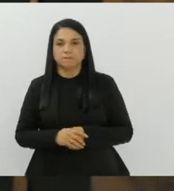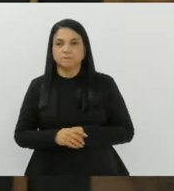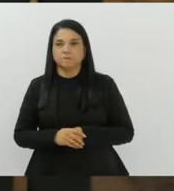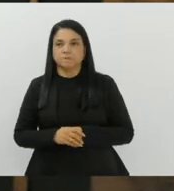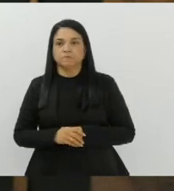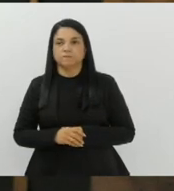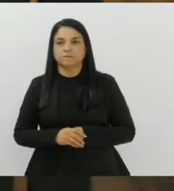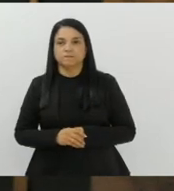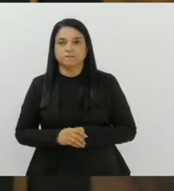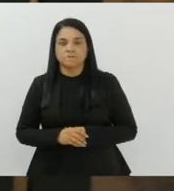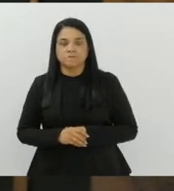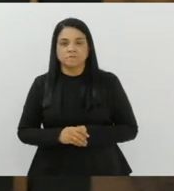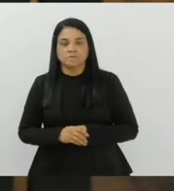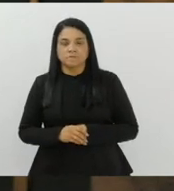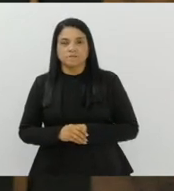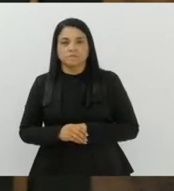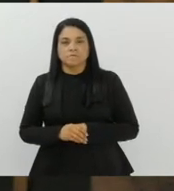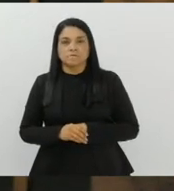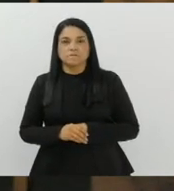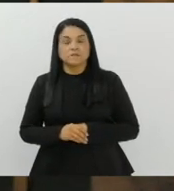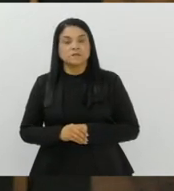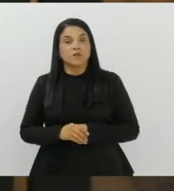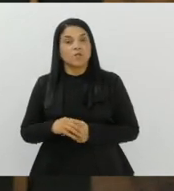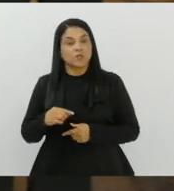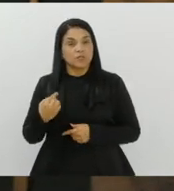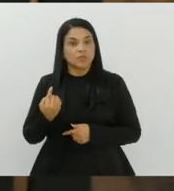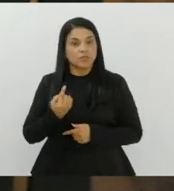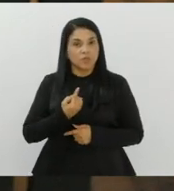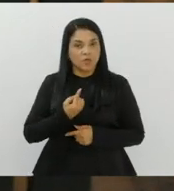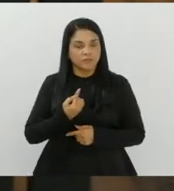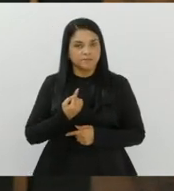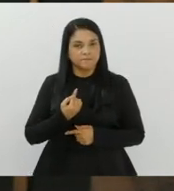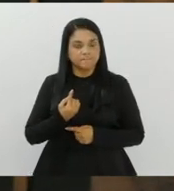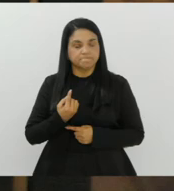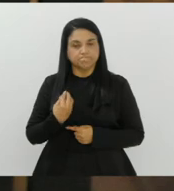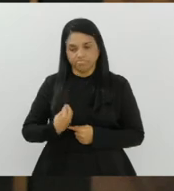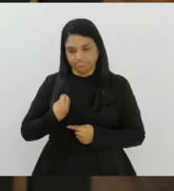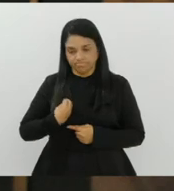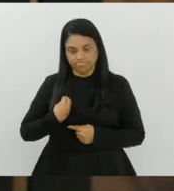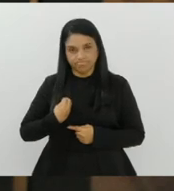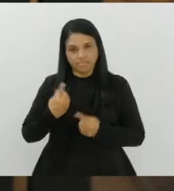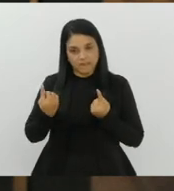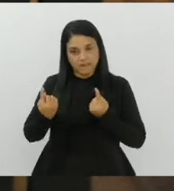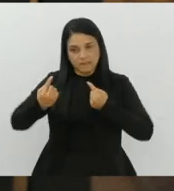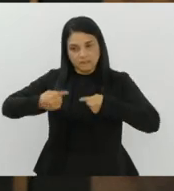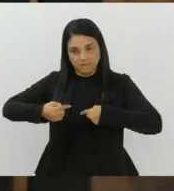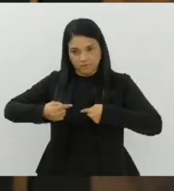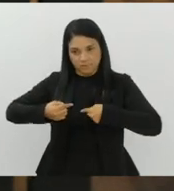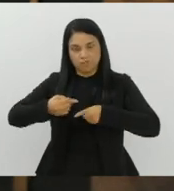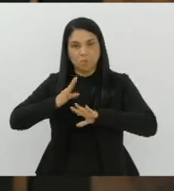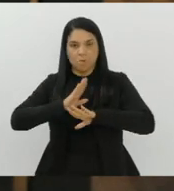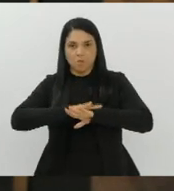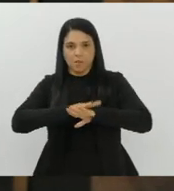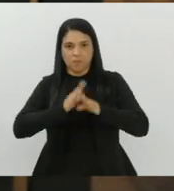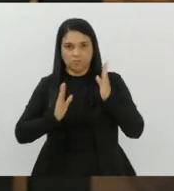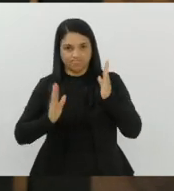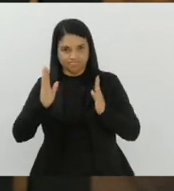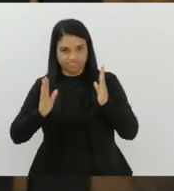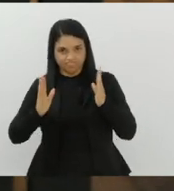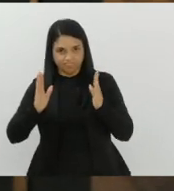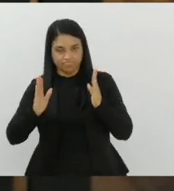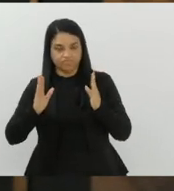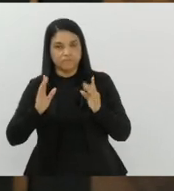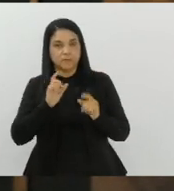Né? Nós vivemos um momento desafiador em toda a questão da pessoa com